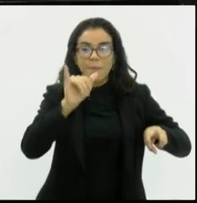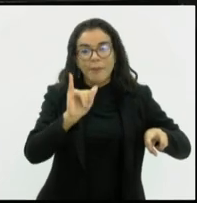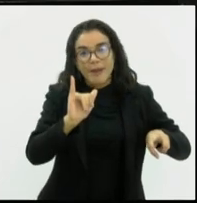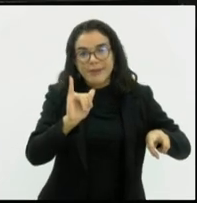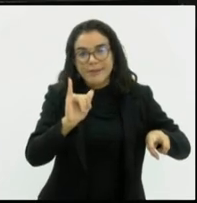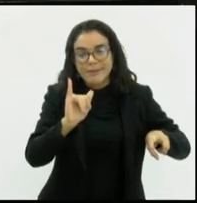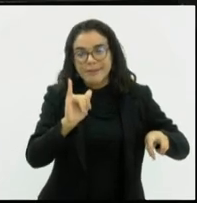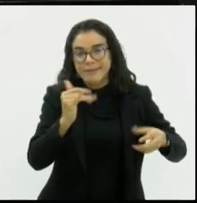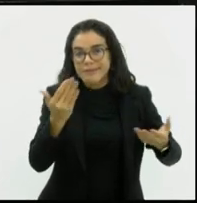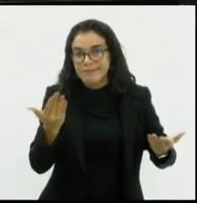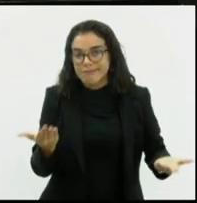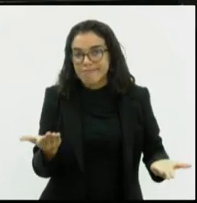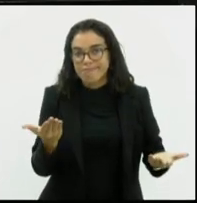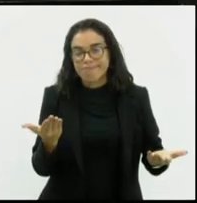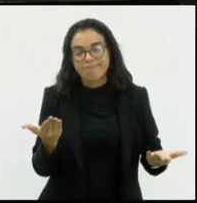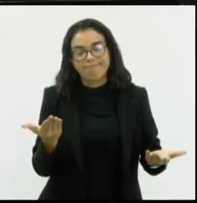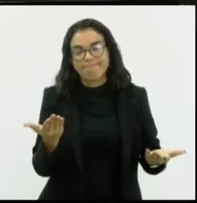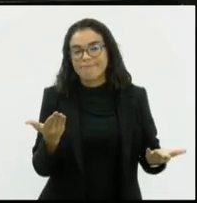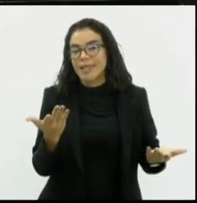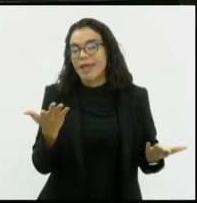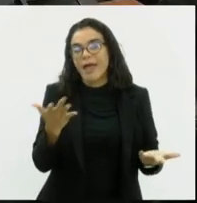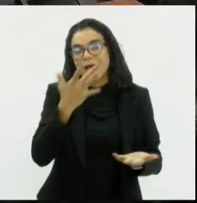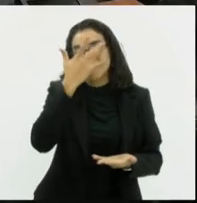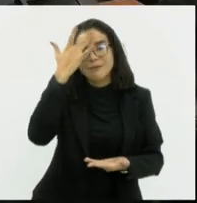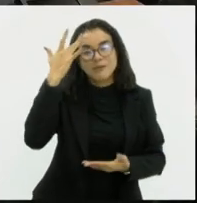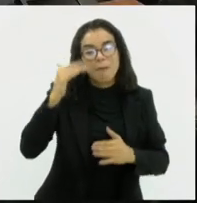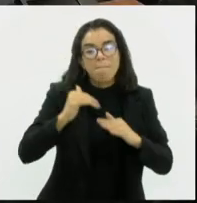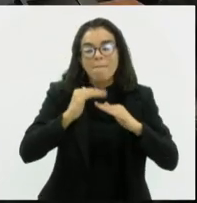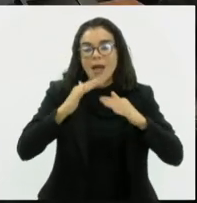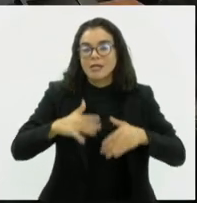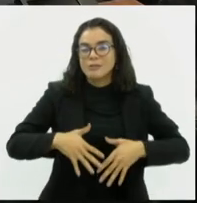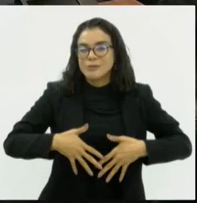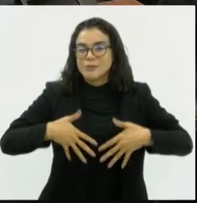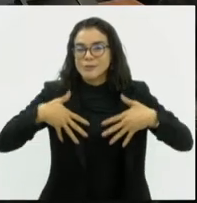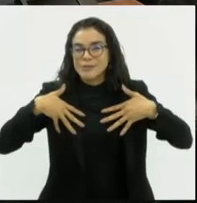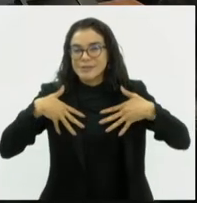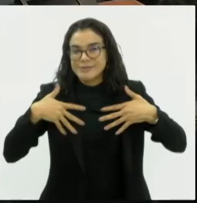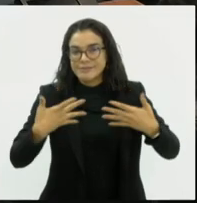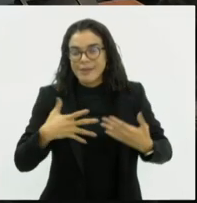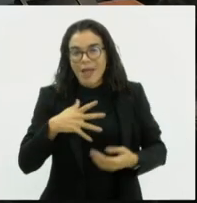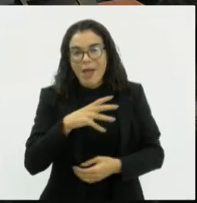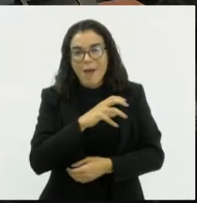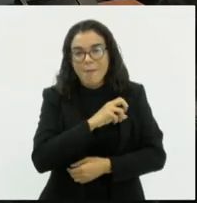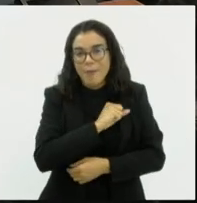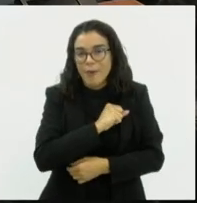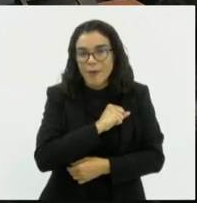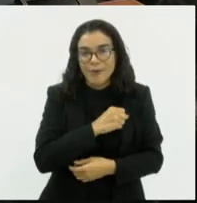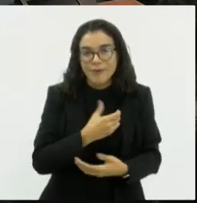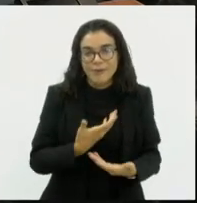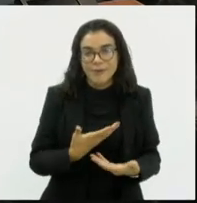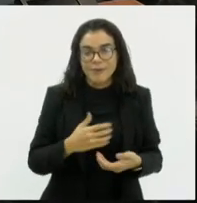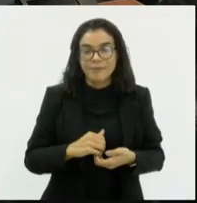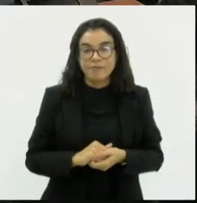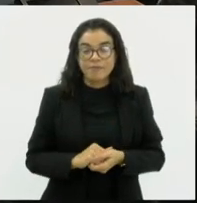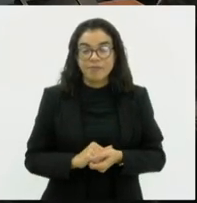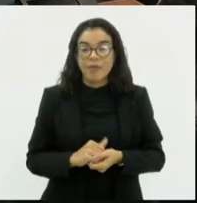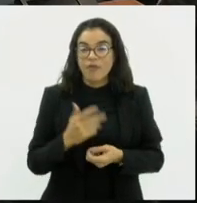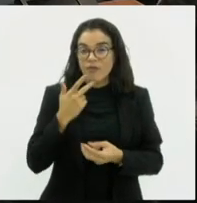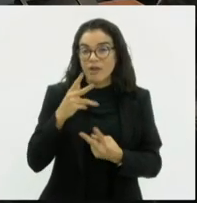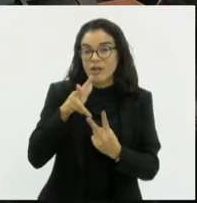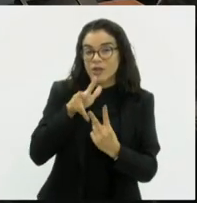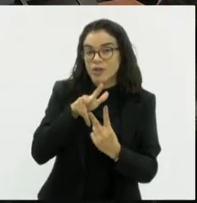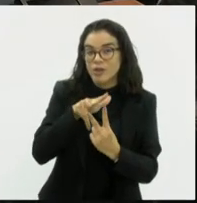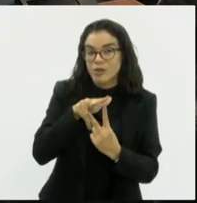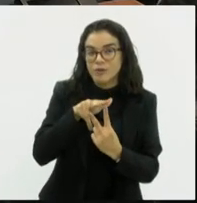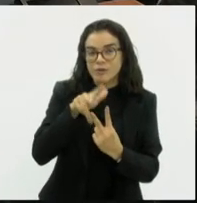eu tenho a maior das estimas, e ao lado dele, eu vou citar, fazer menção a duas pessoas